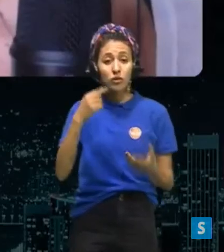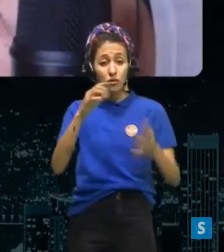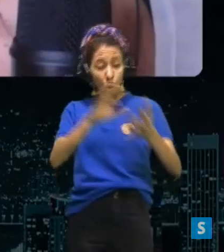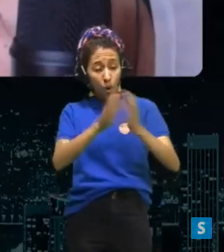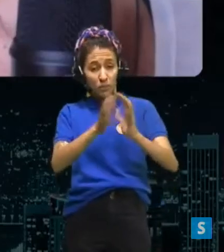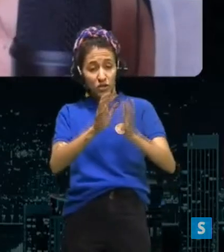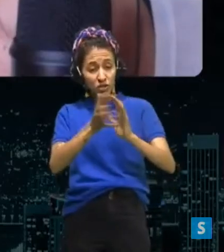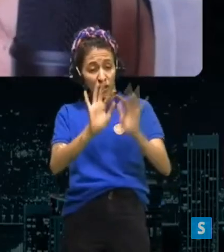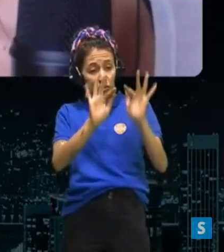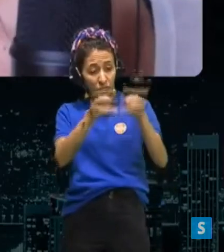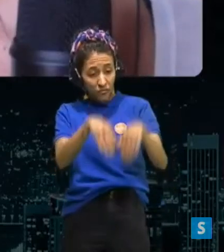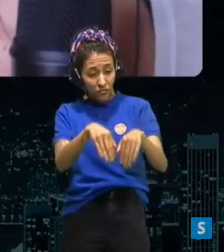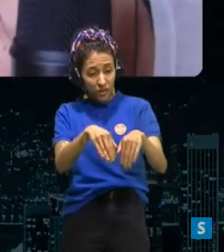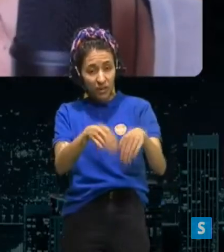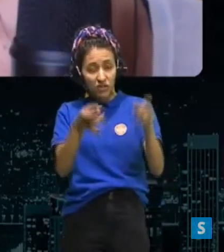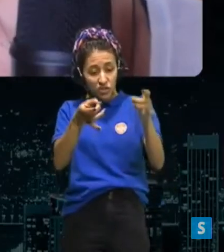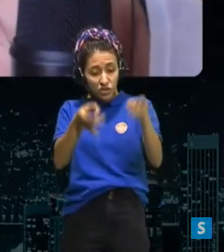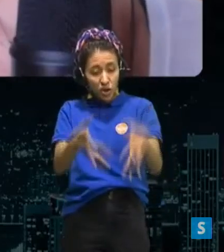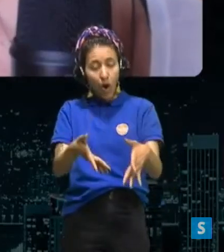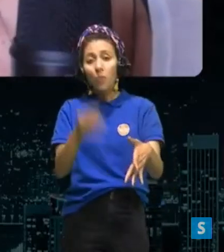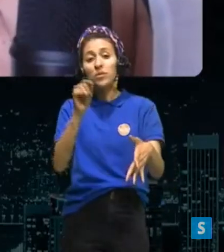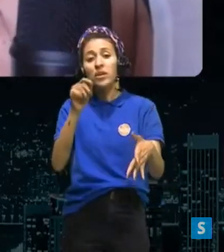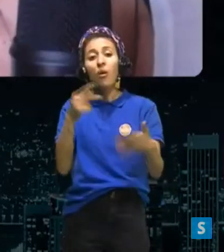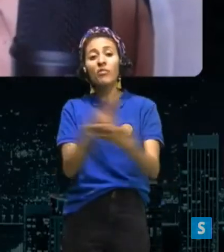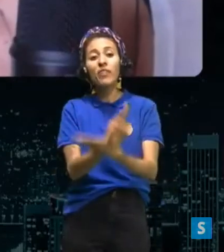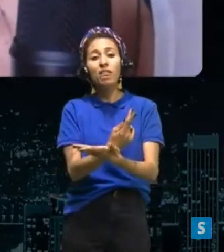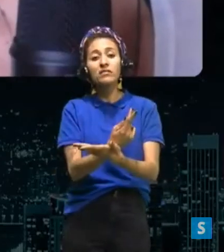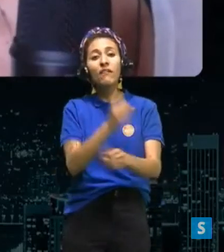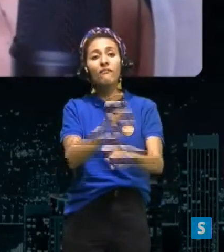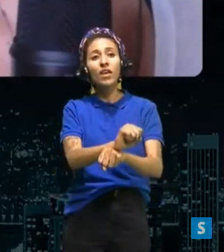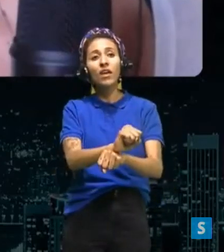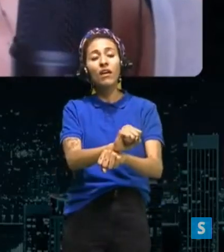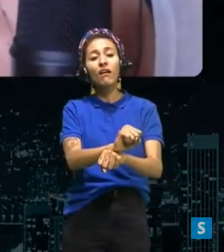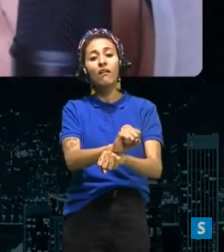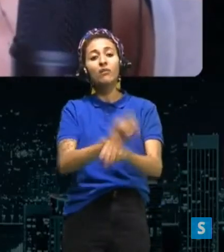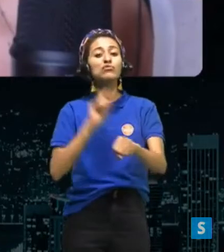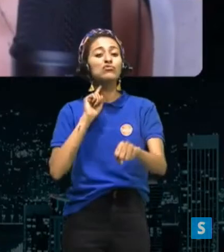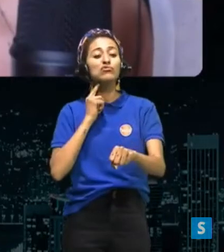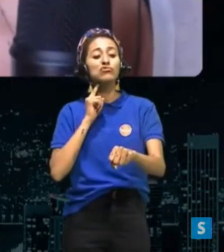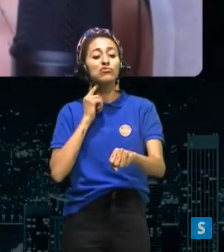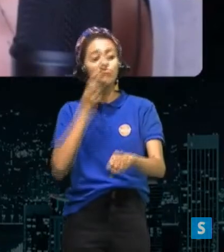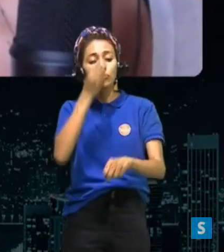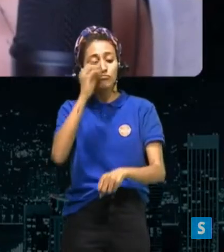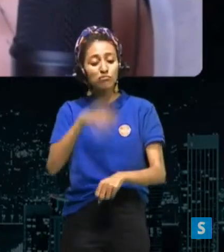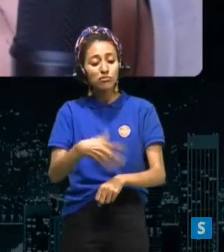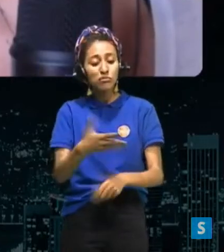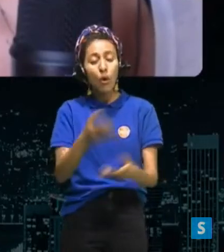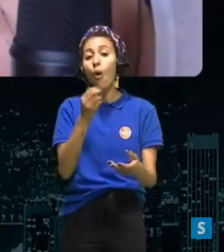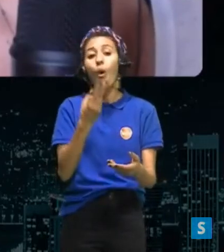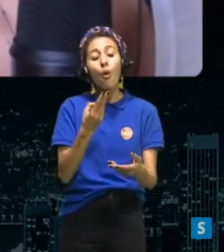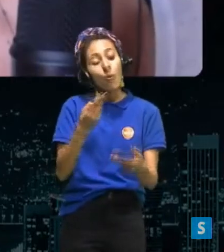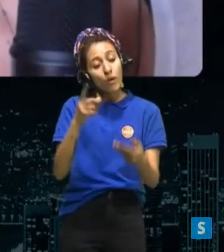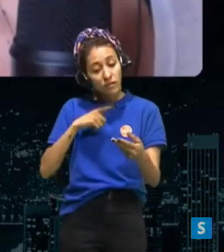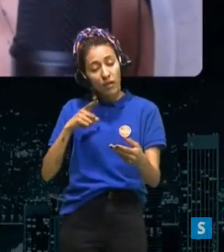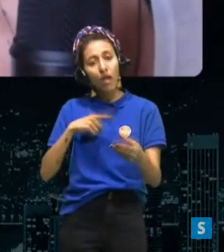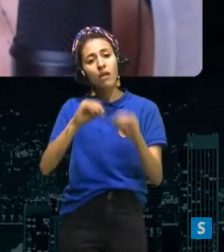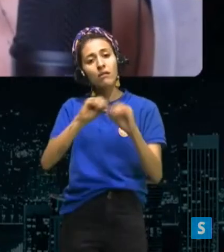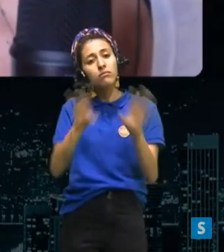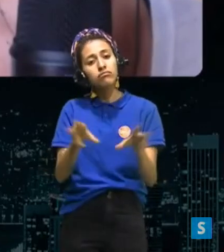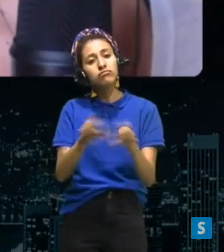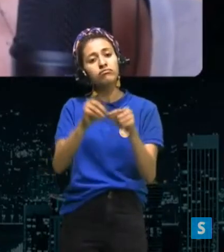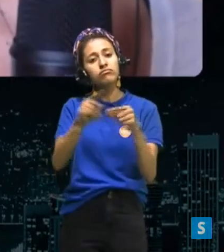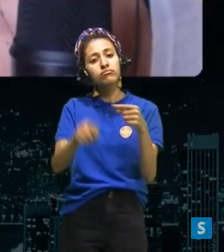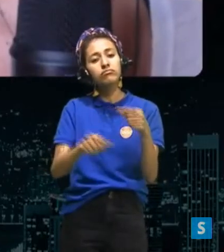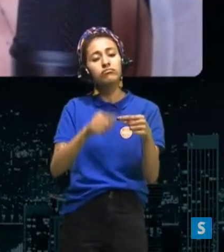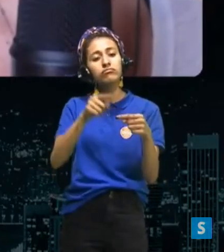quando alguém compra você ganha um dólar ali o que é ótimo mas o que que acontece com aquele produto ao longo de todo